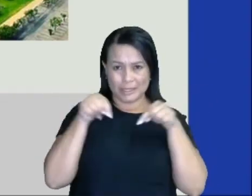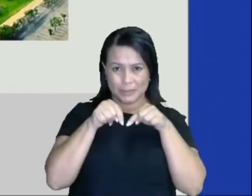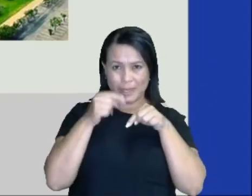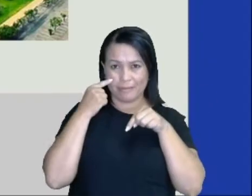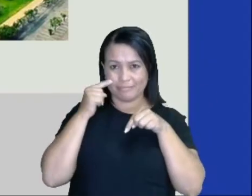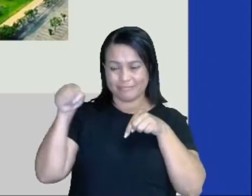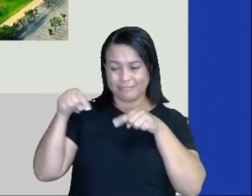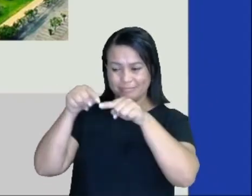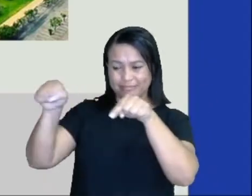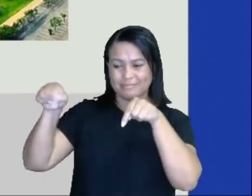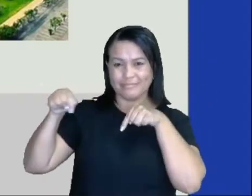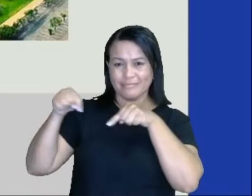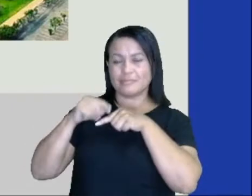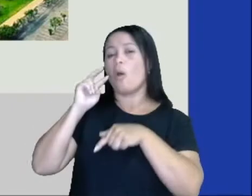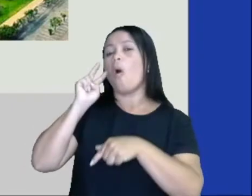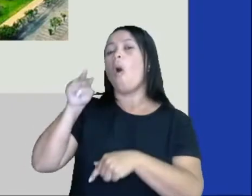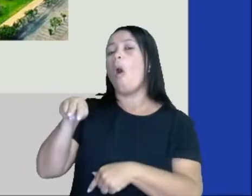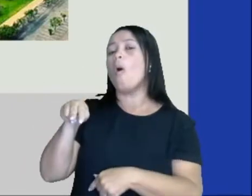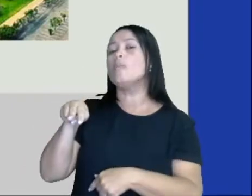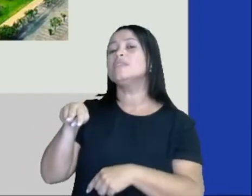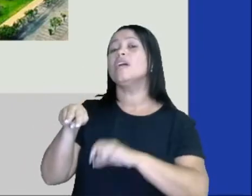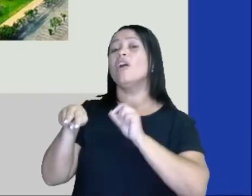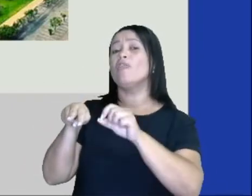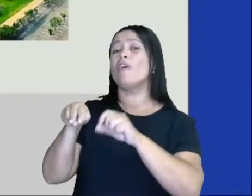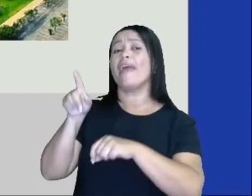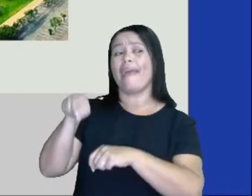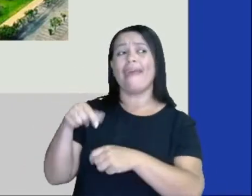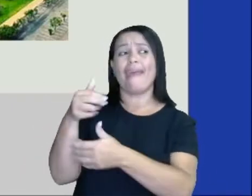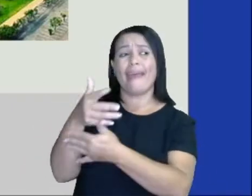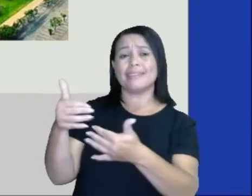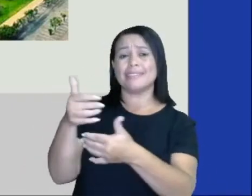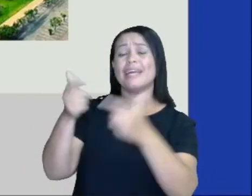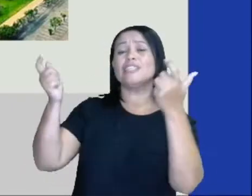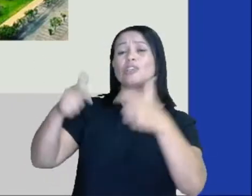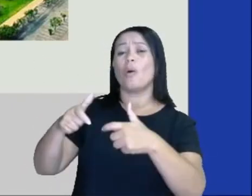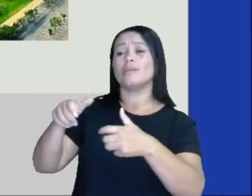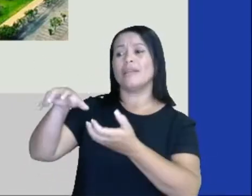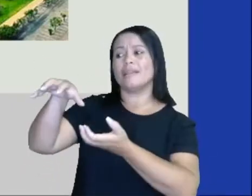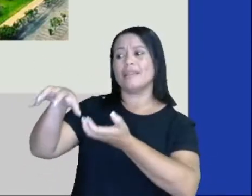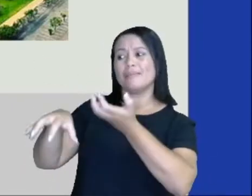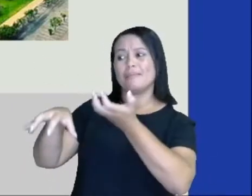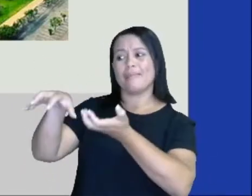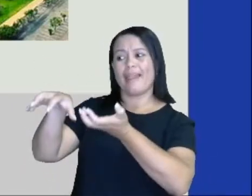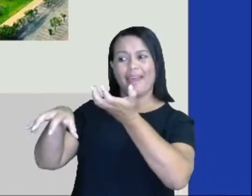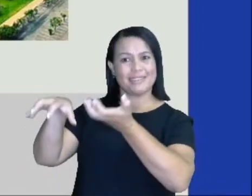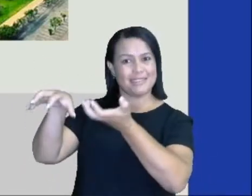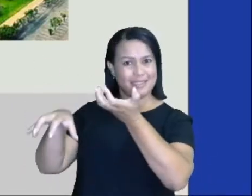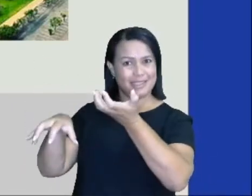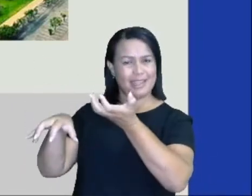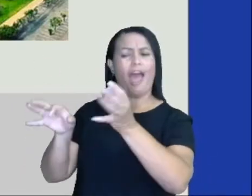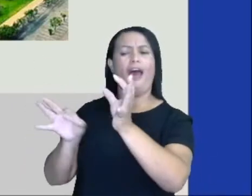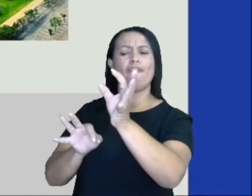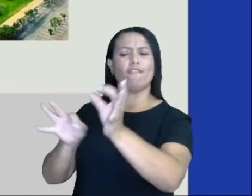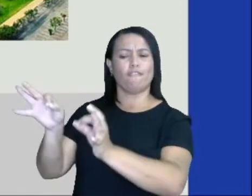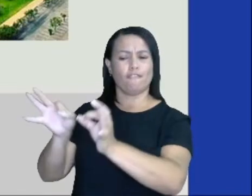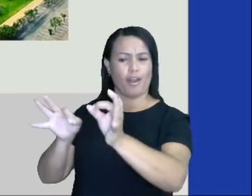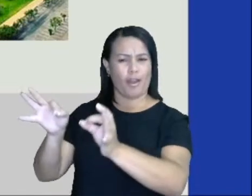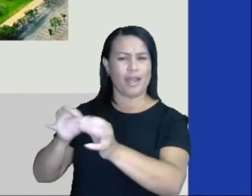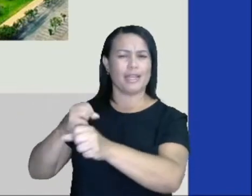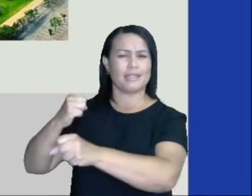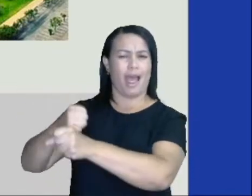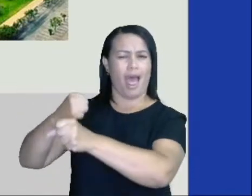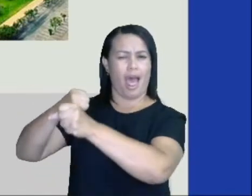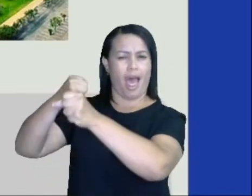quadrilátero, é a cidade de Brasília, pessoal. E ela foi uma cidade planejada,